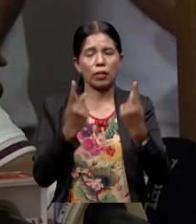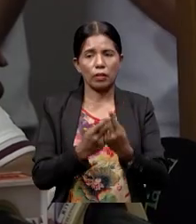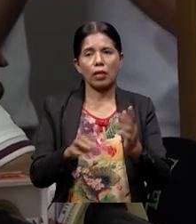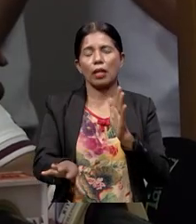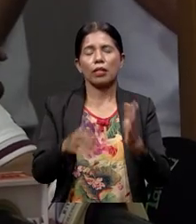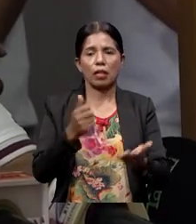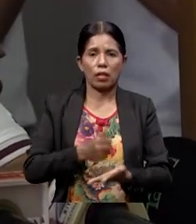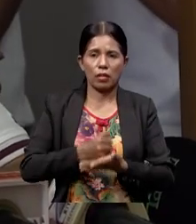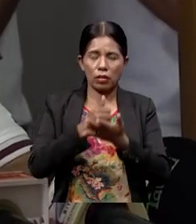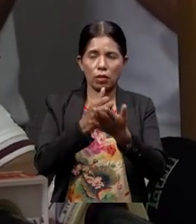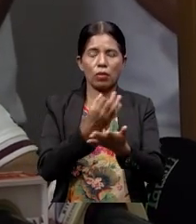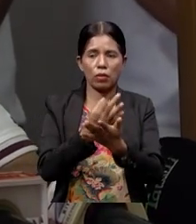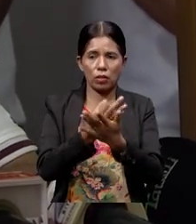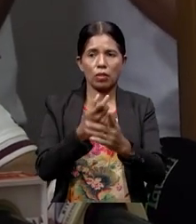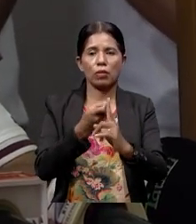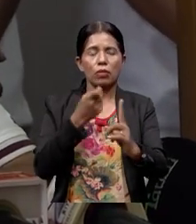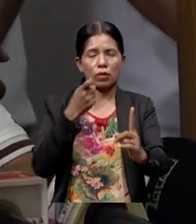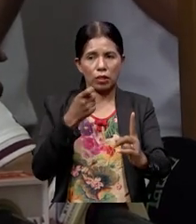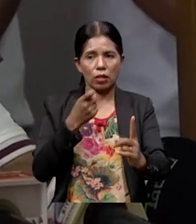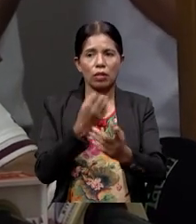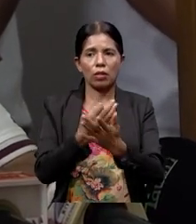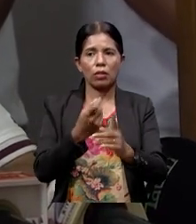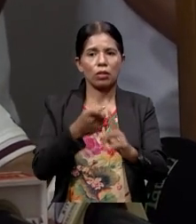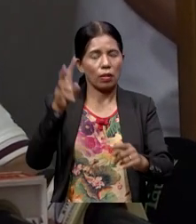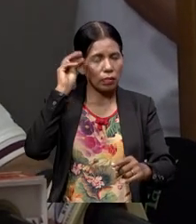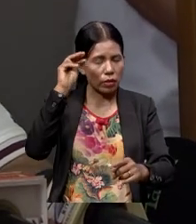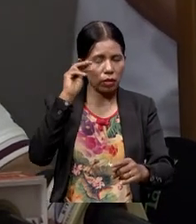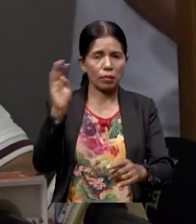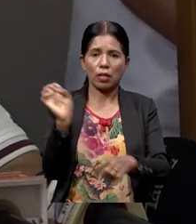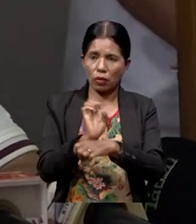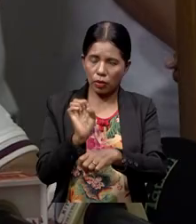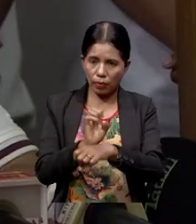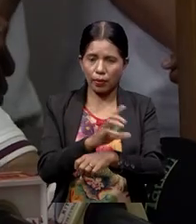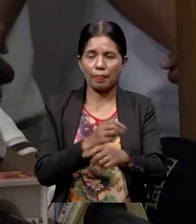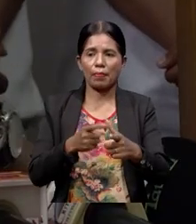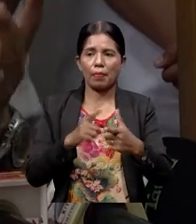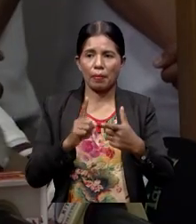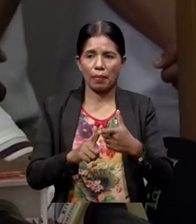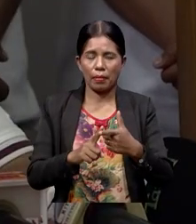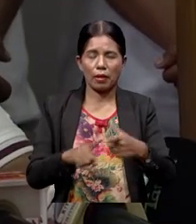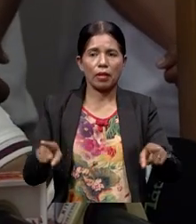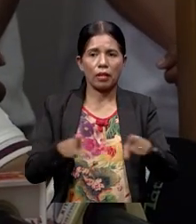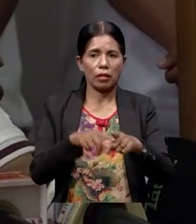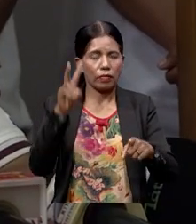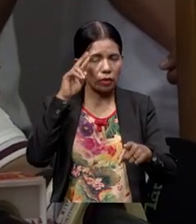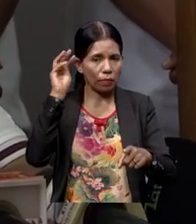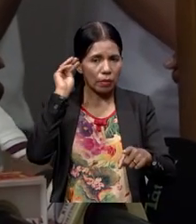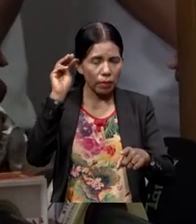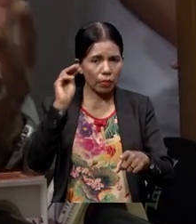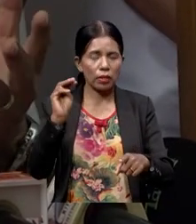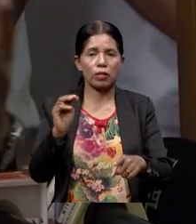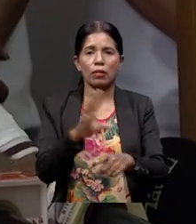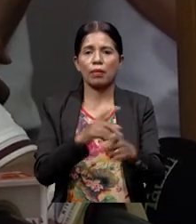apoio, fundos MOS, Rossi, ministro, curador de assuntos econômicos, devemos a nossa vice-presidência de assuntos